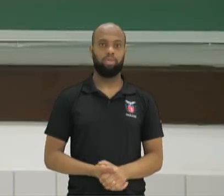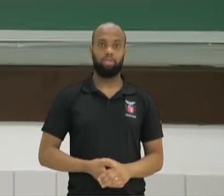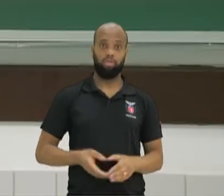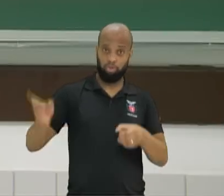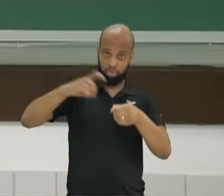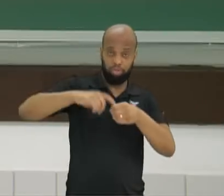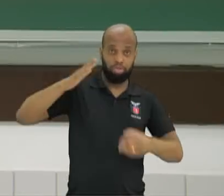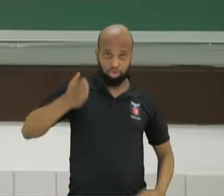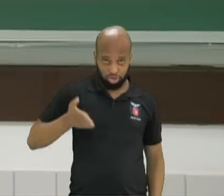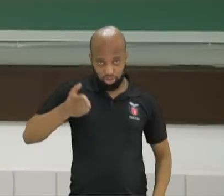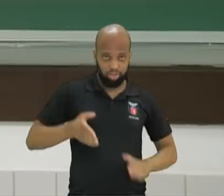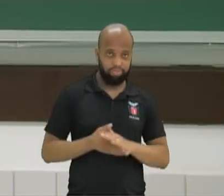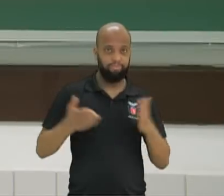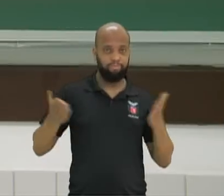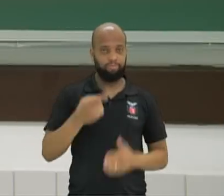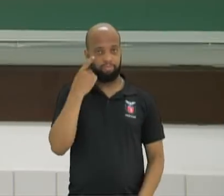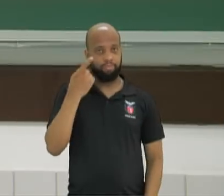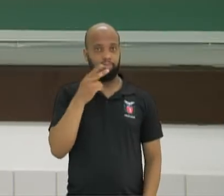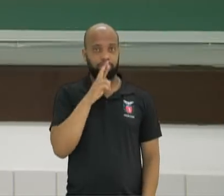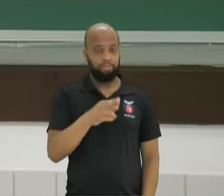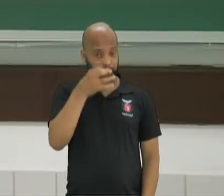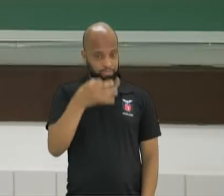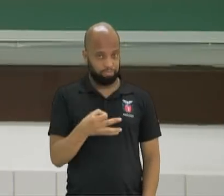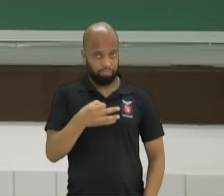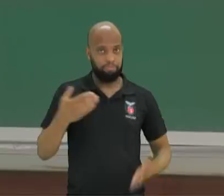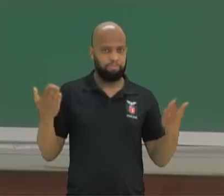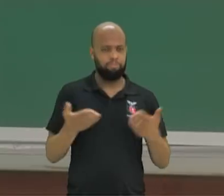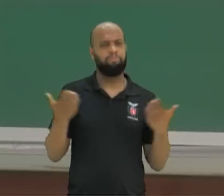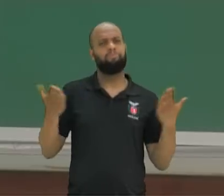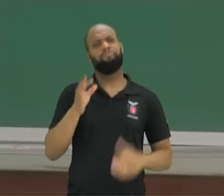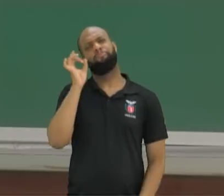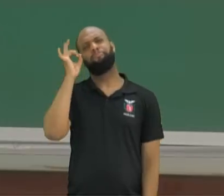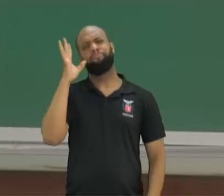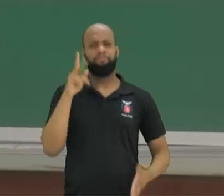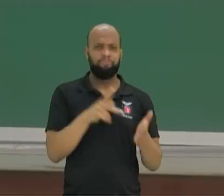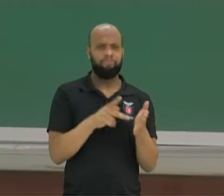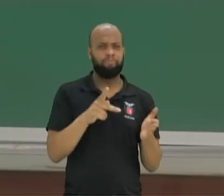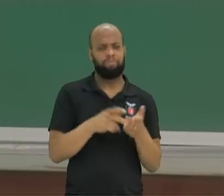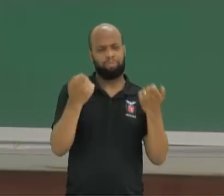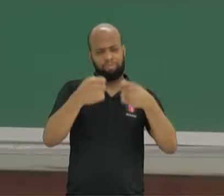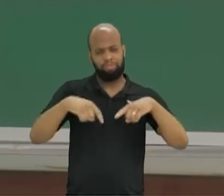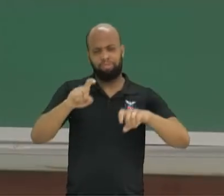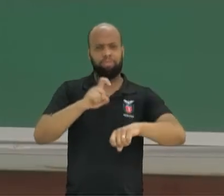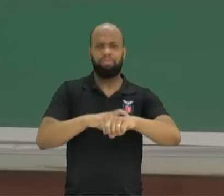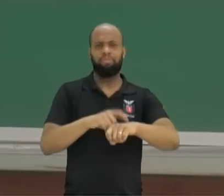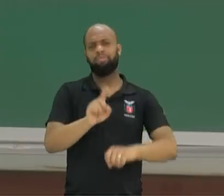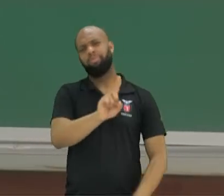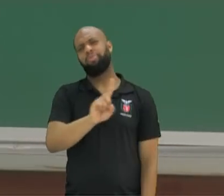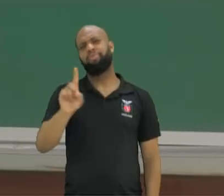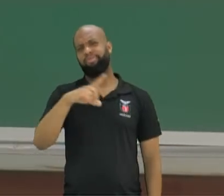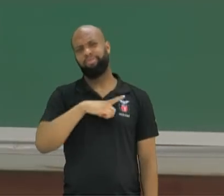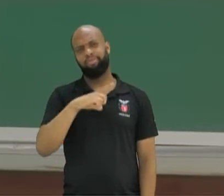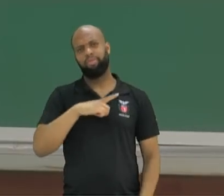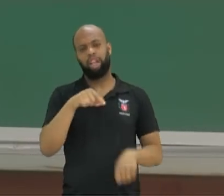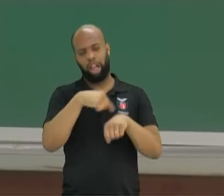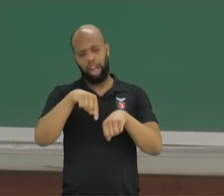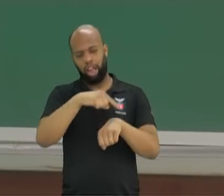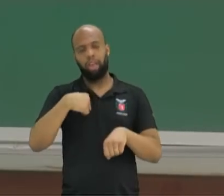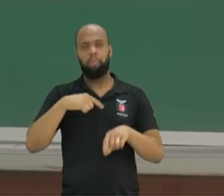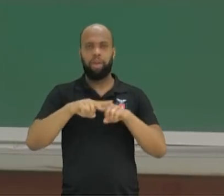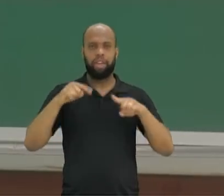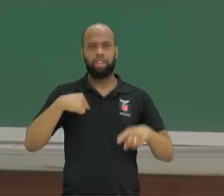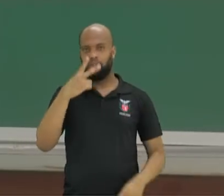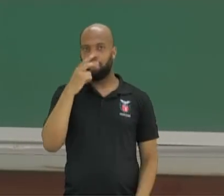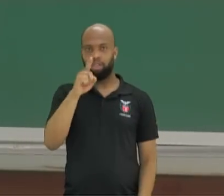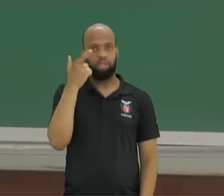Já voltamos então, gente. Vamos corrigir? Essa tá muito fácil, né? Nem precisava de todo esse tempo que teve, né? Eu tenho certeza que